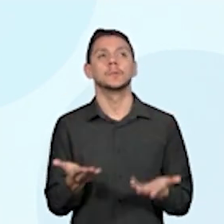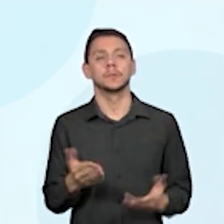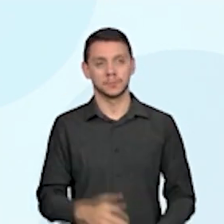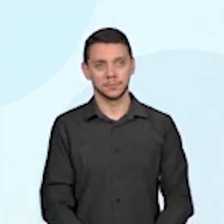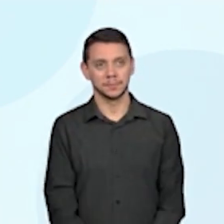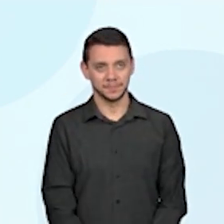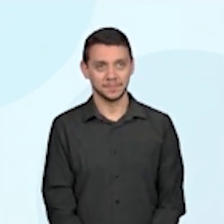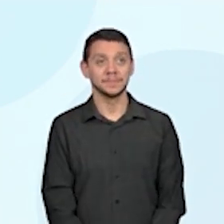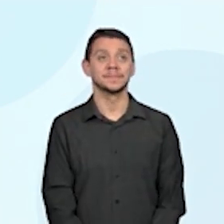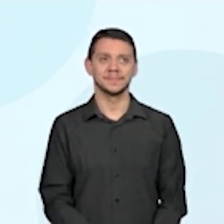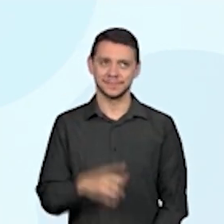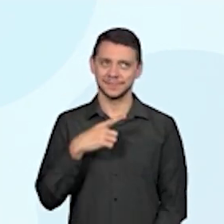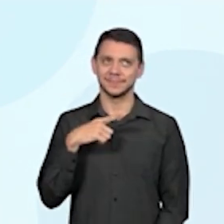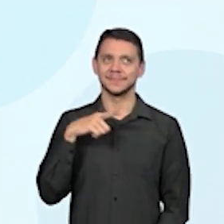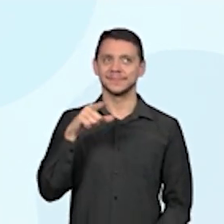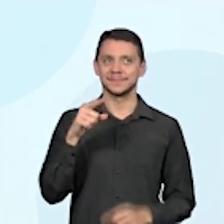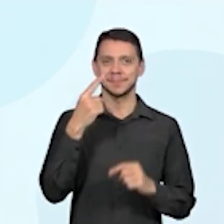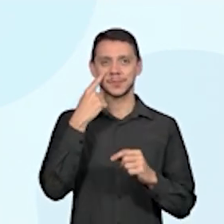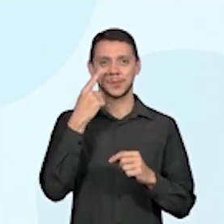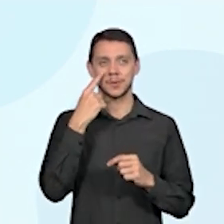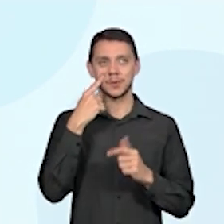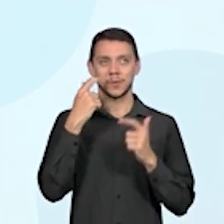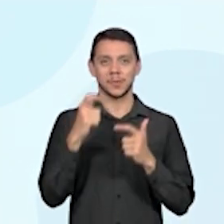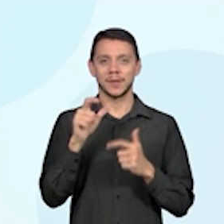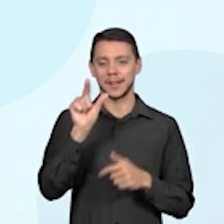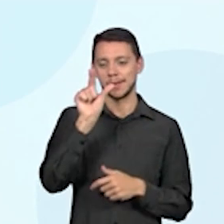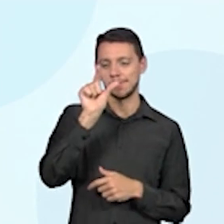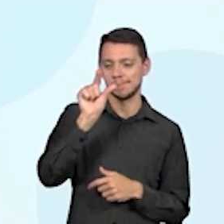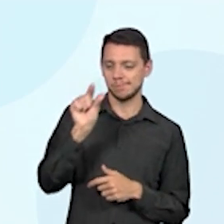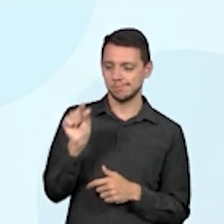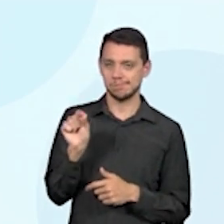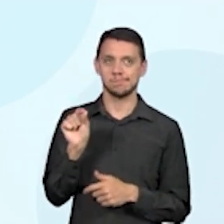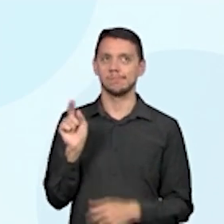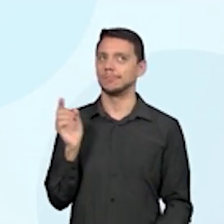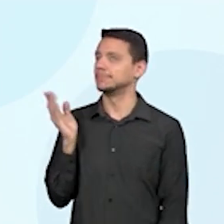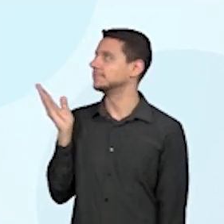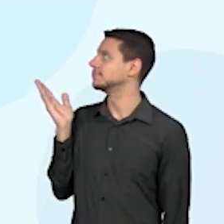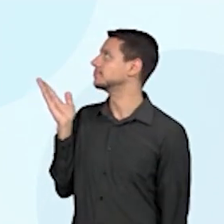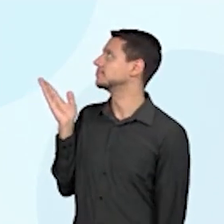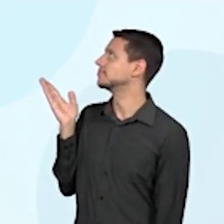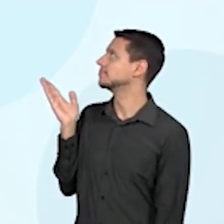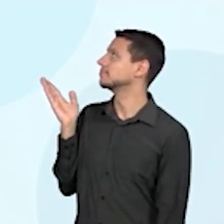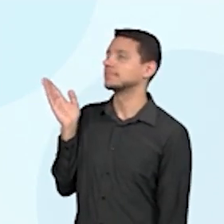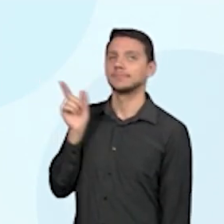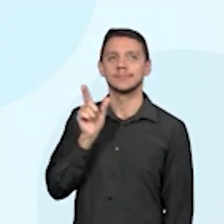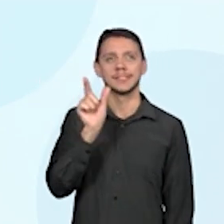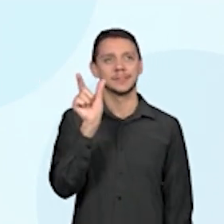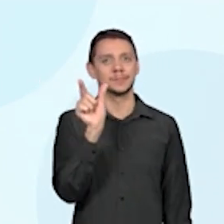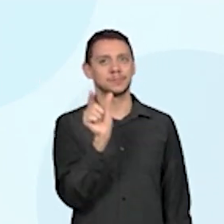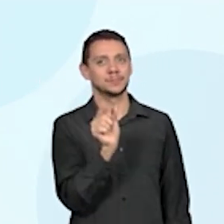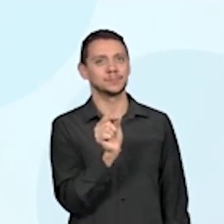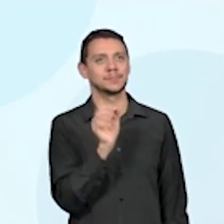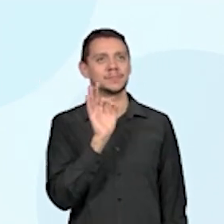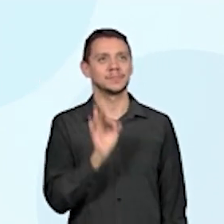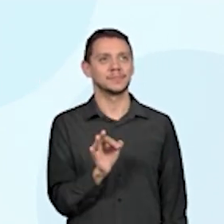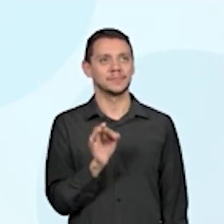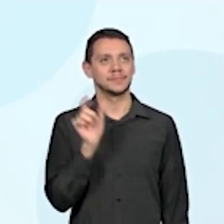aqui a gente tem a pontinha, né? Ó, a pontinha que estou destacando, o contorno do